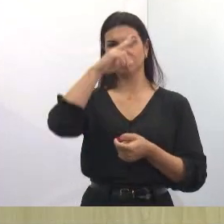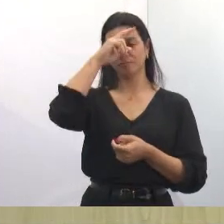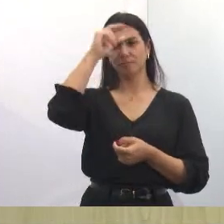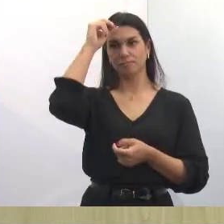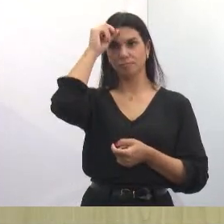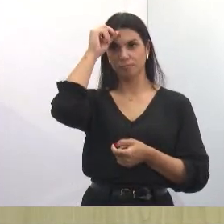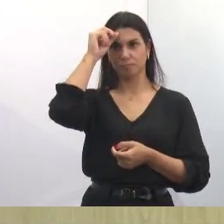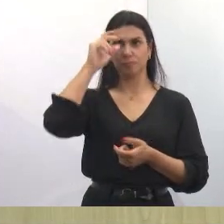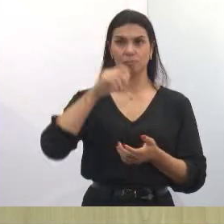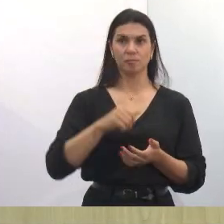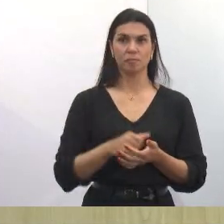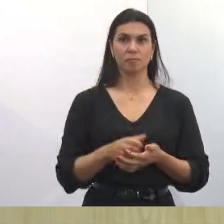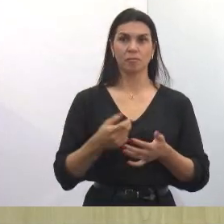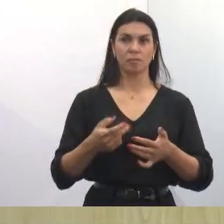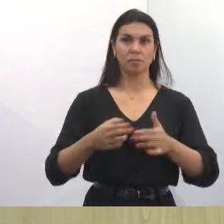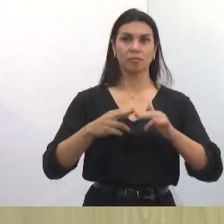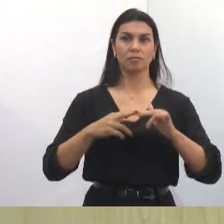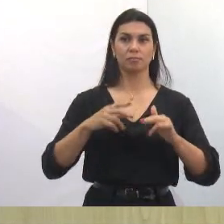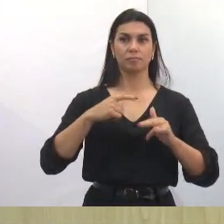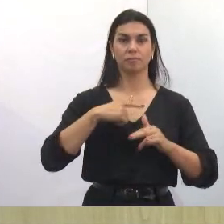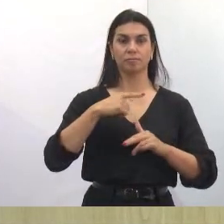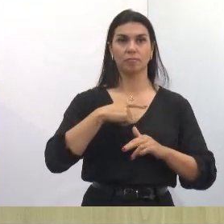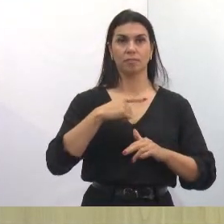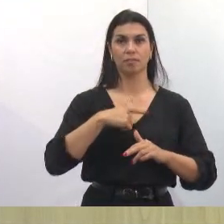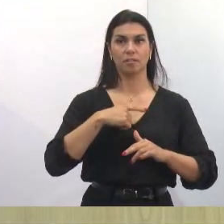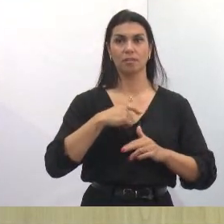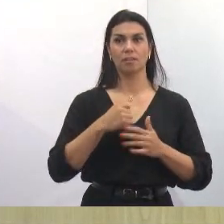municipal, considerando que existem